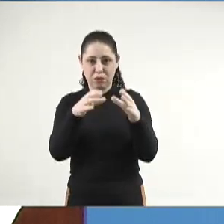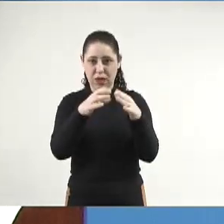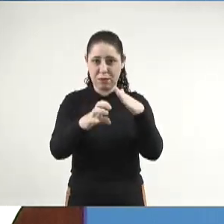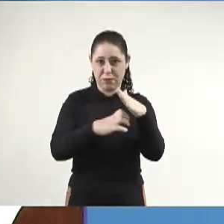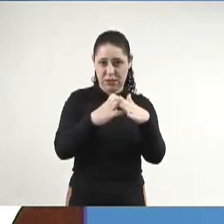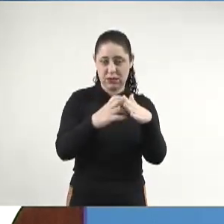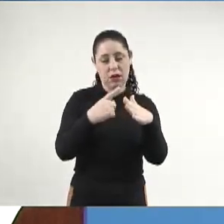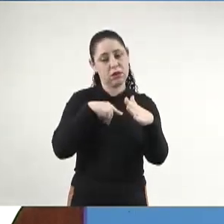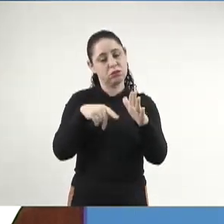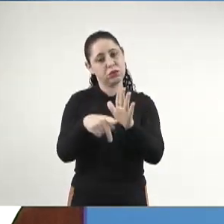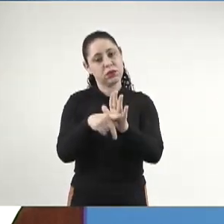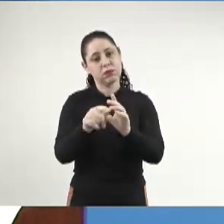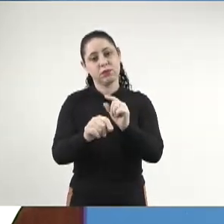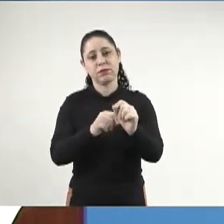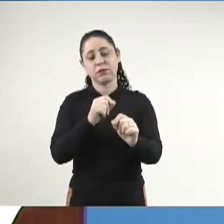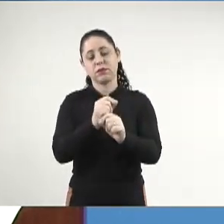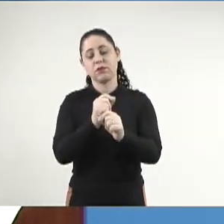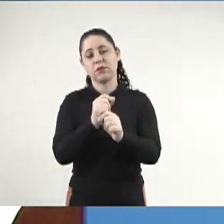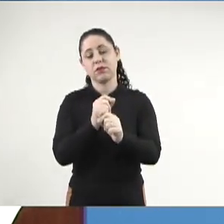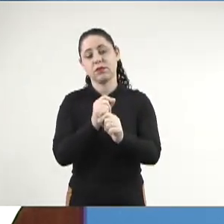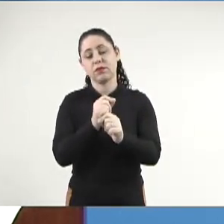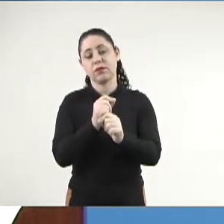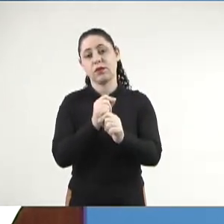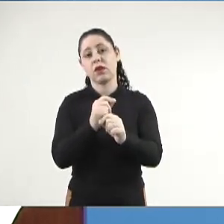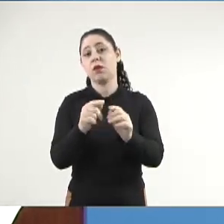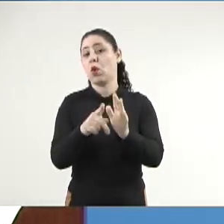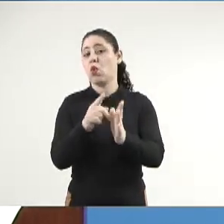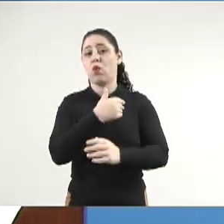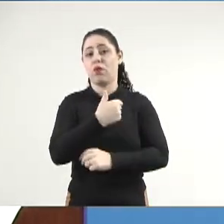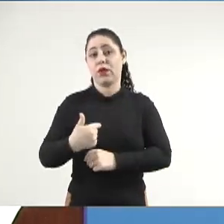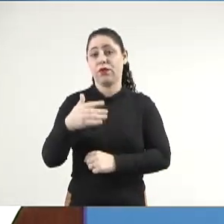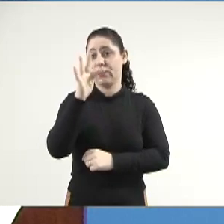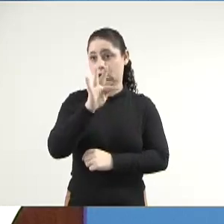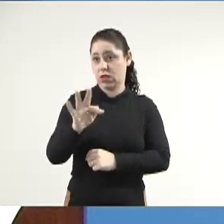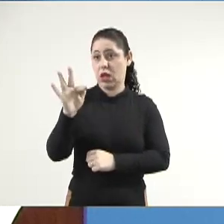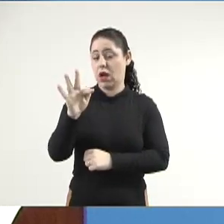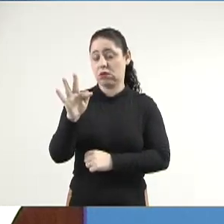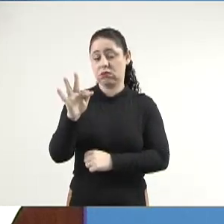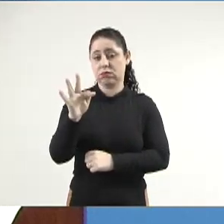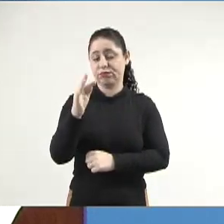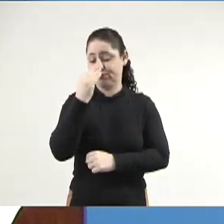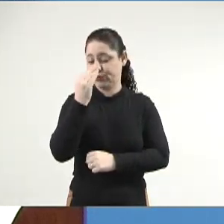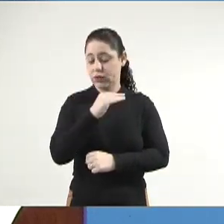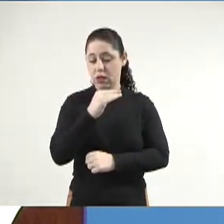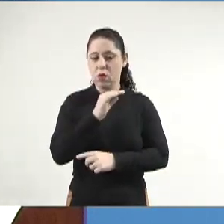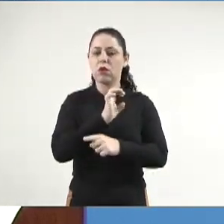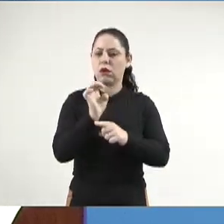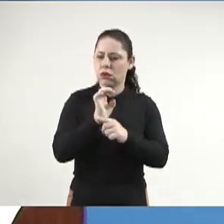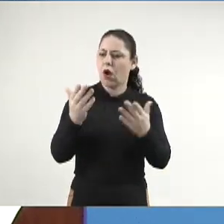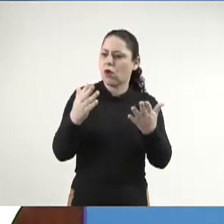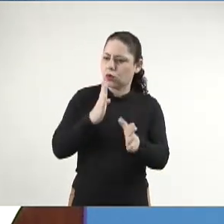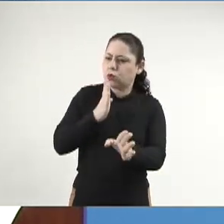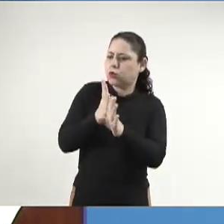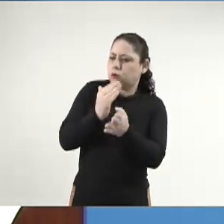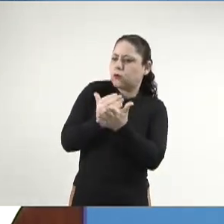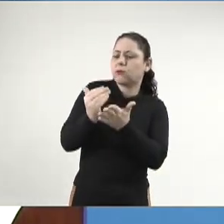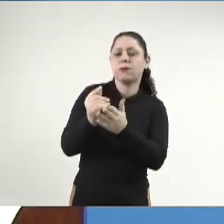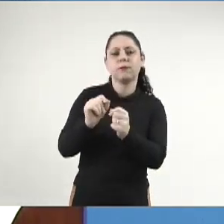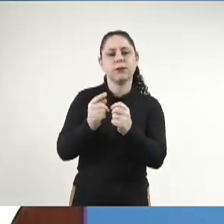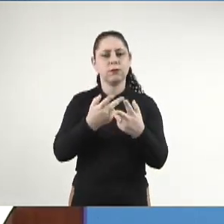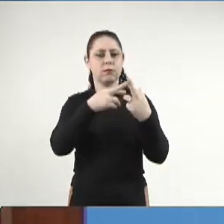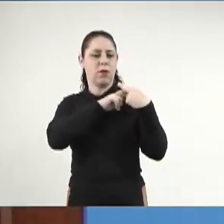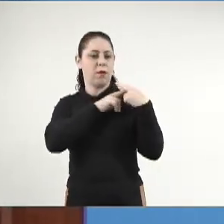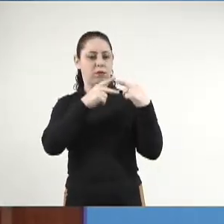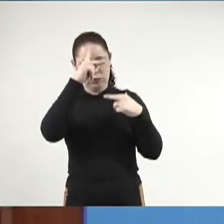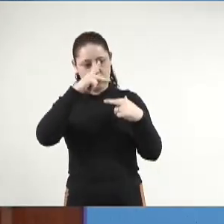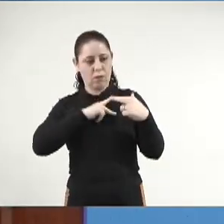caso, de empresas reguladoras do governo federal, então o Estado está agindo, já que há uma